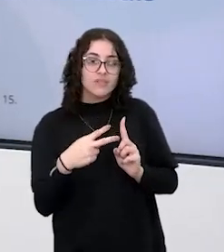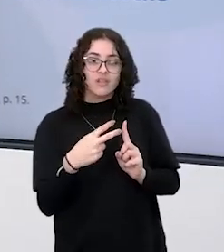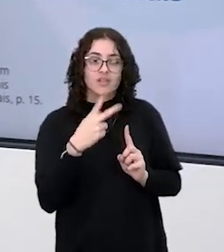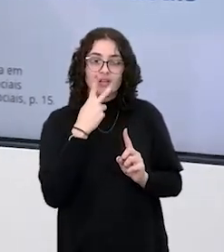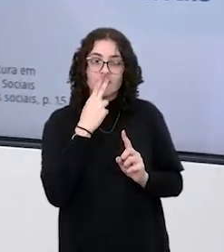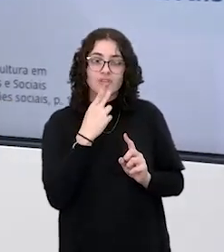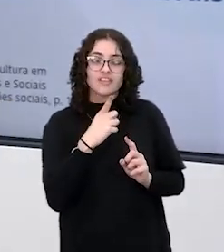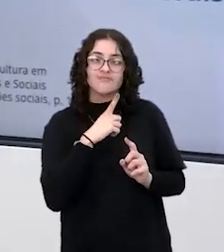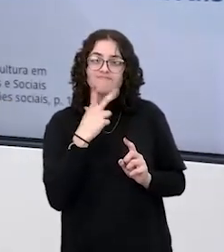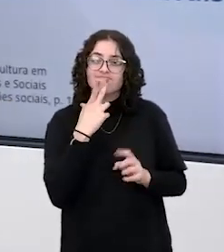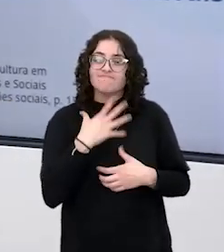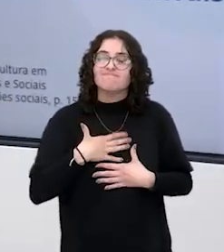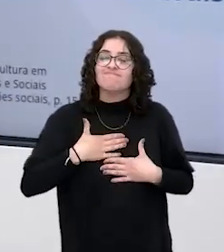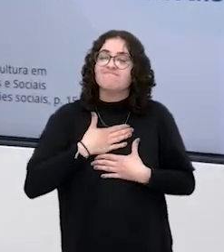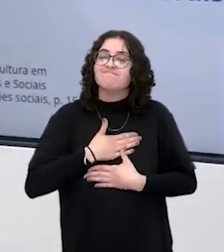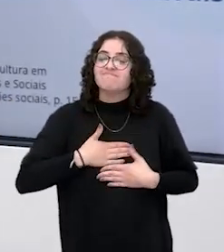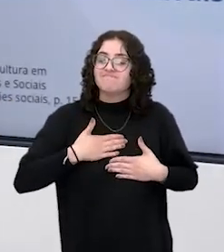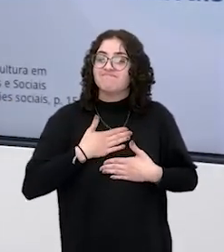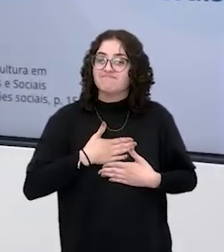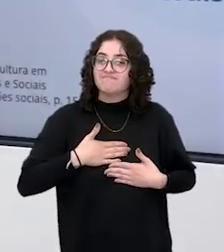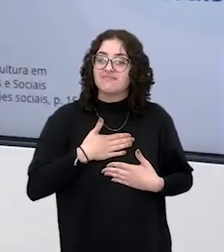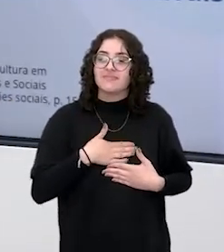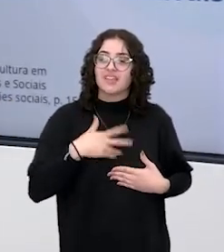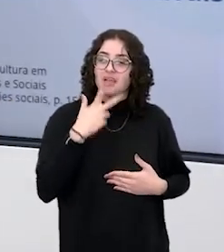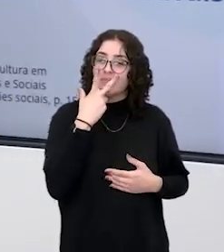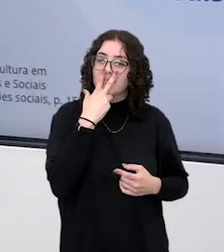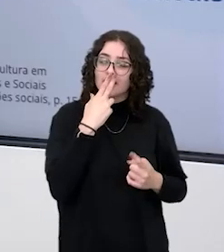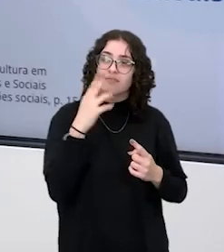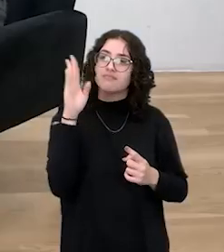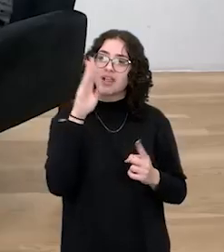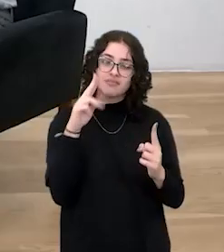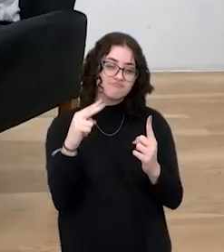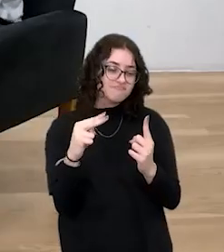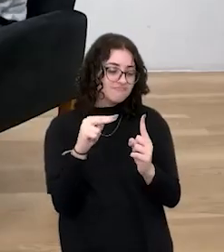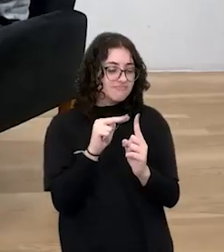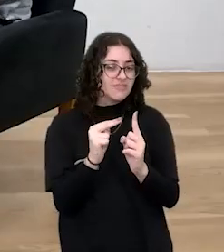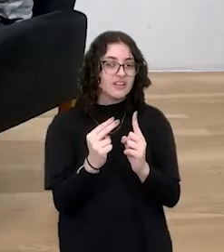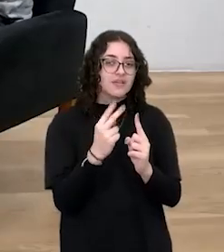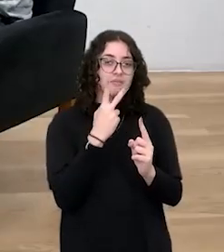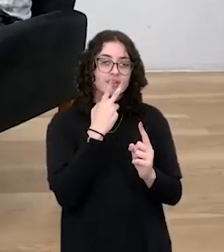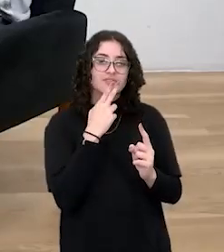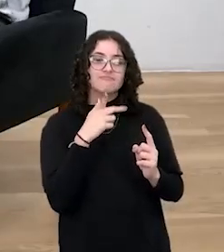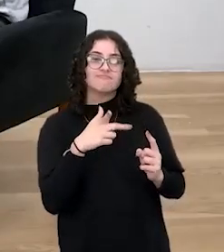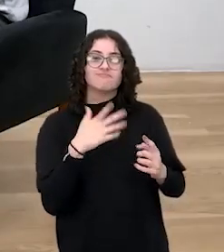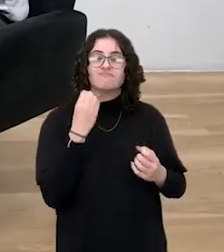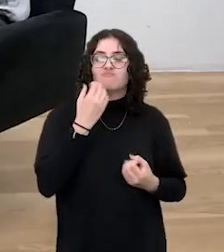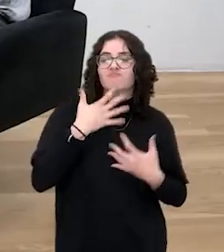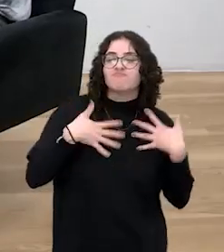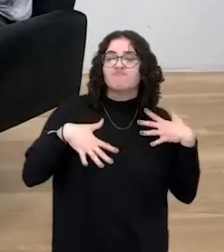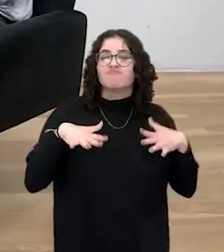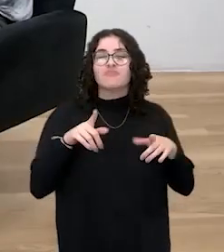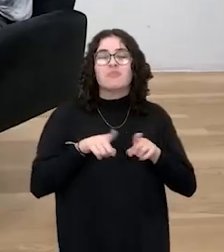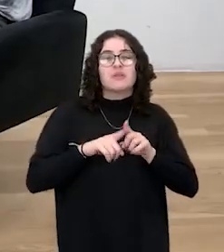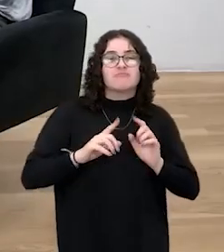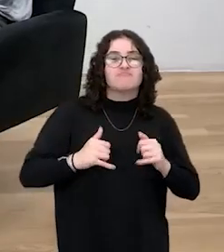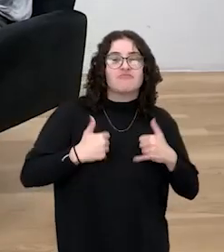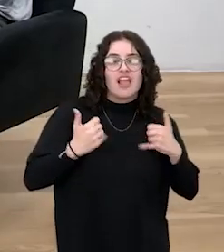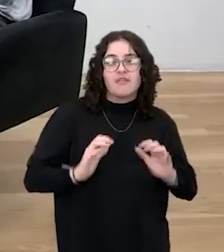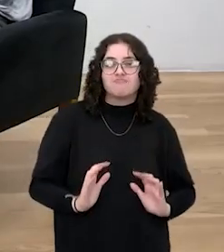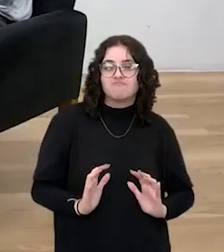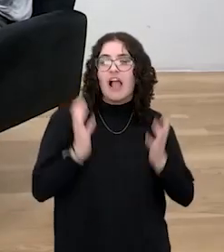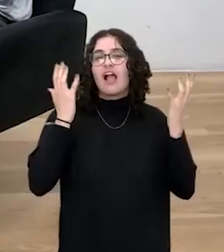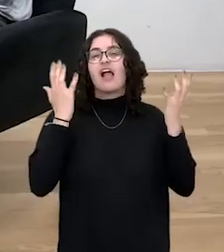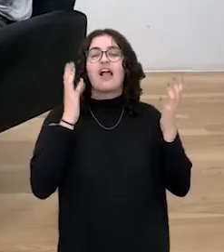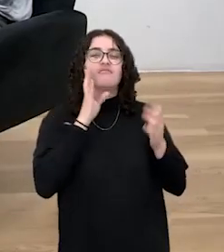muita simpatia. O mundo ainda enxerga no brasileiro o sujeito sensual, festivo,